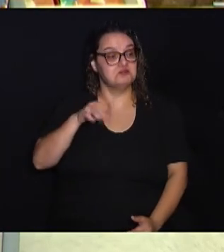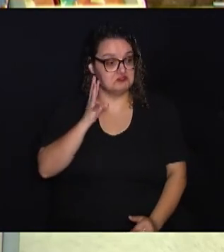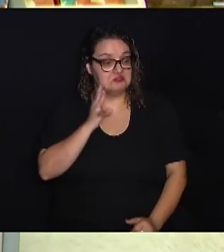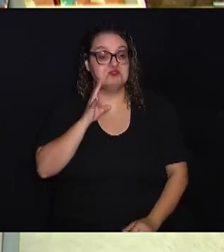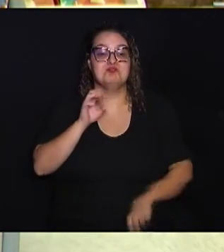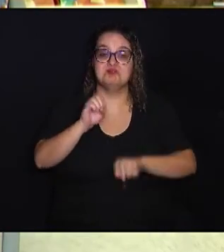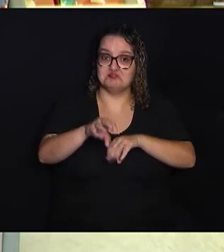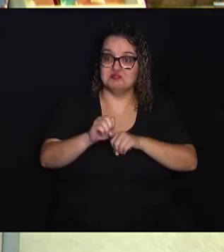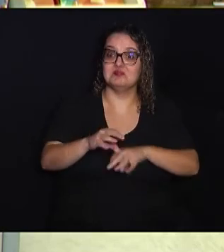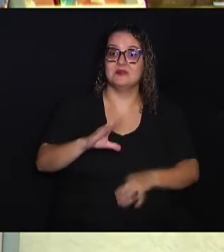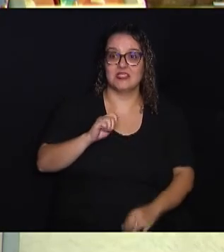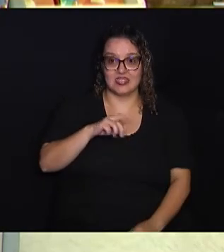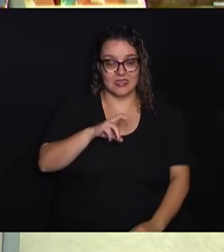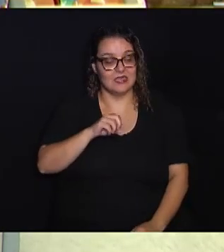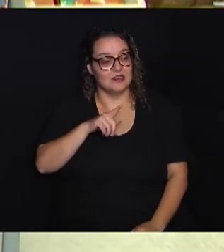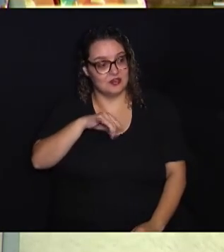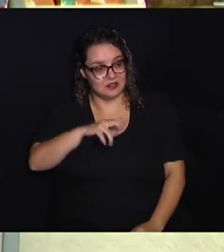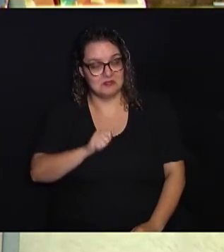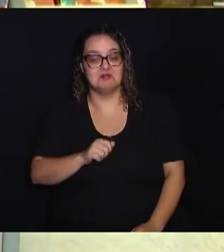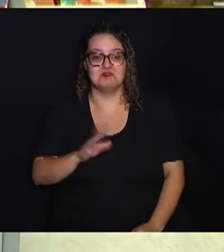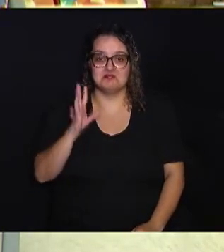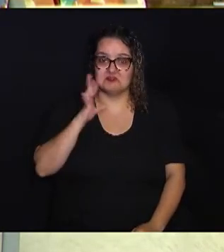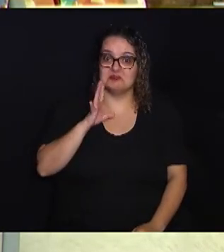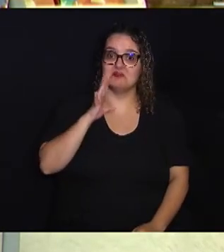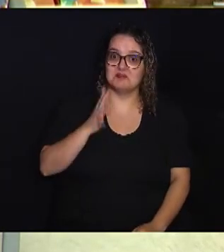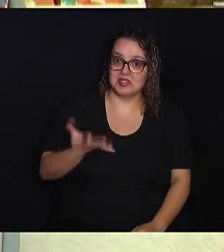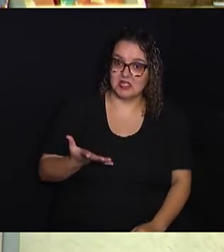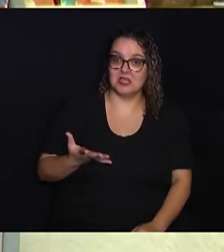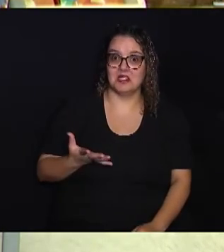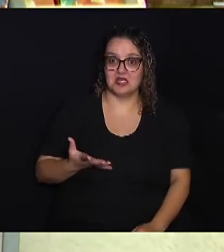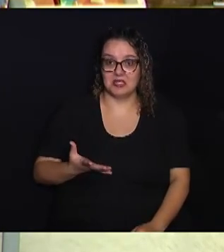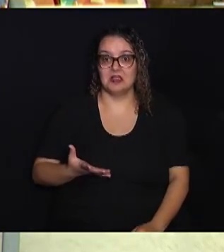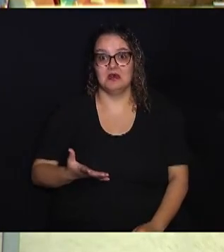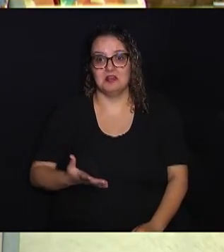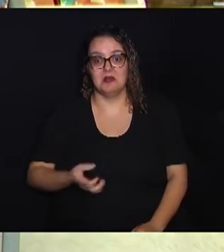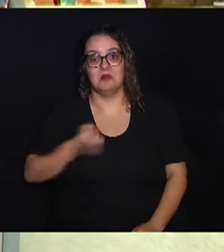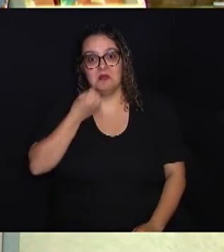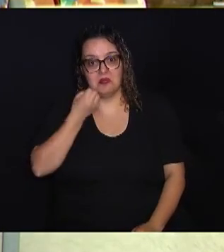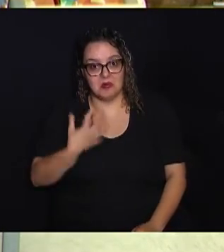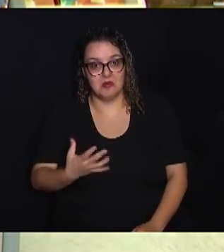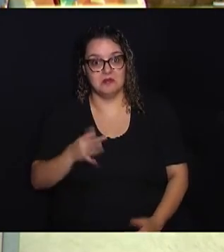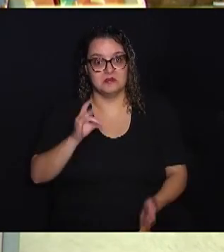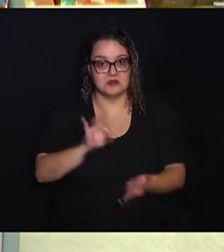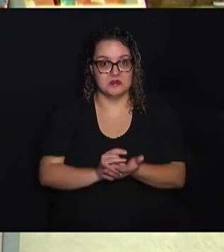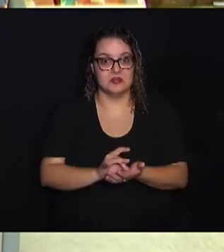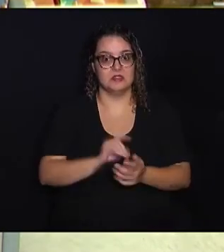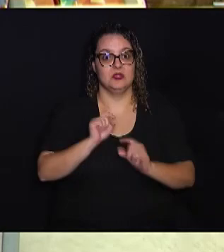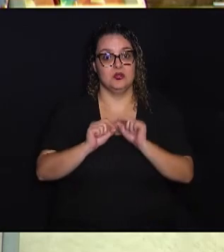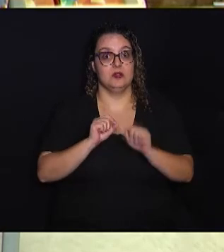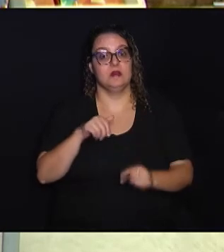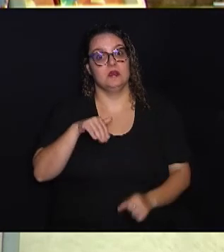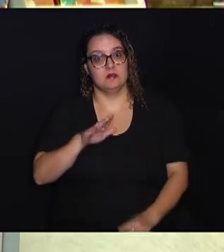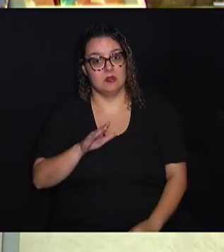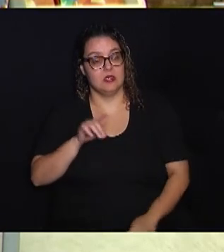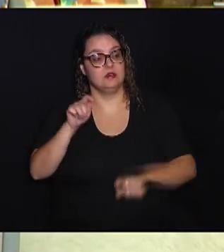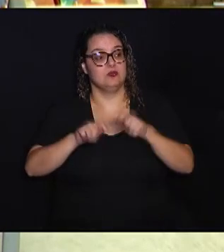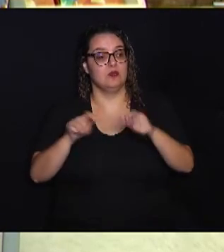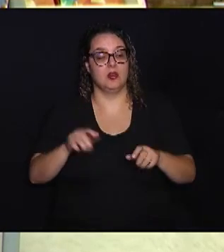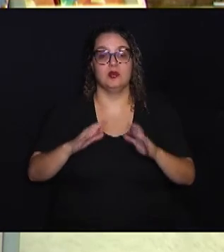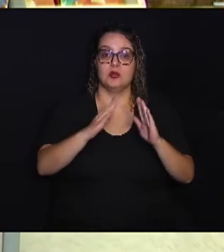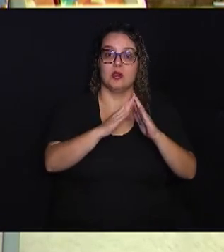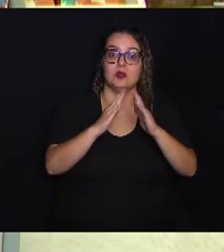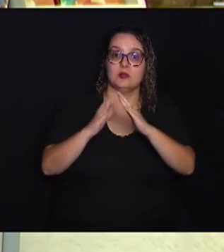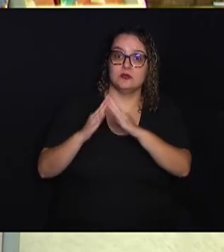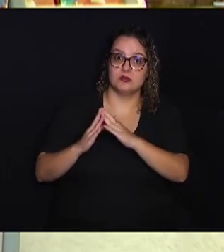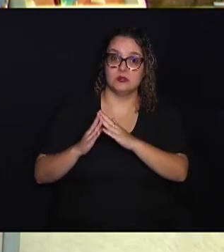aula da Carolina aqui, né, pessoal? Muito interessante, bem bacana mesmo. O que mais aí para a galera que está em